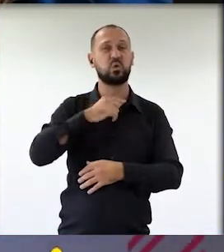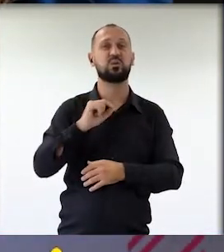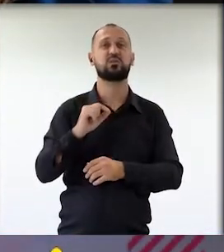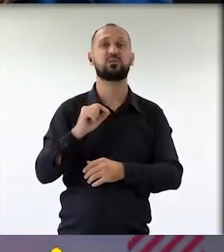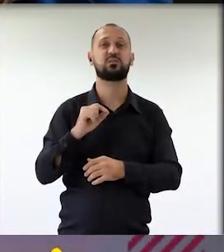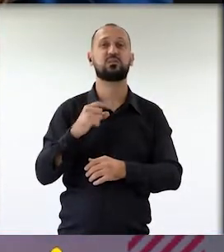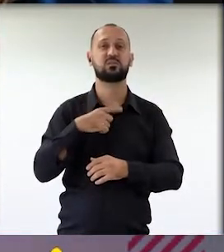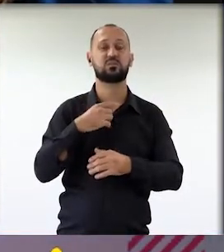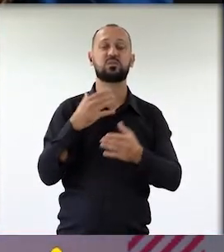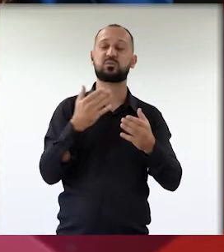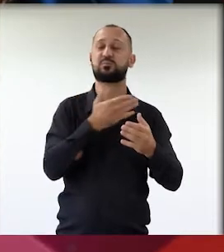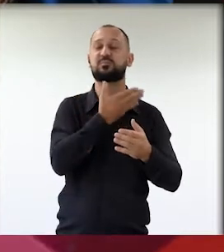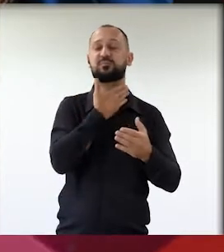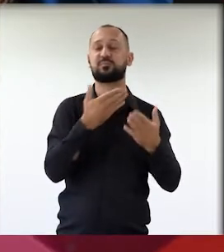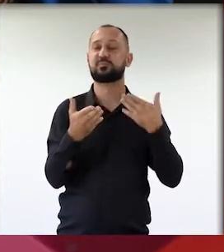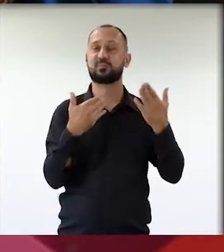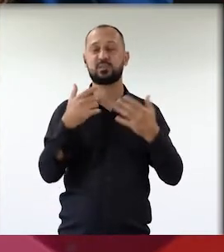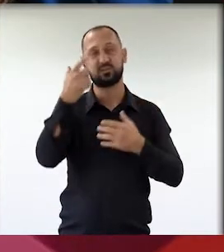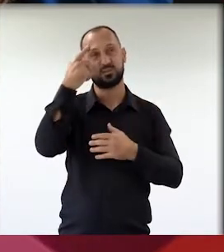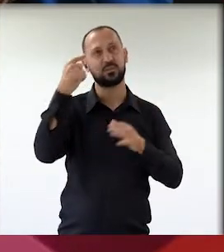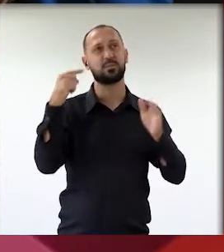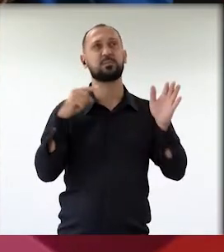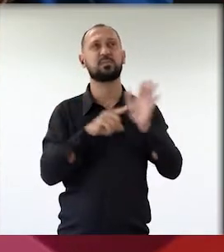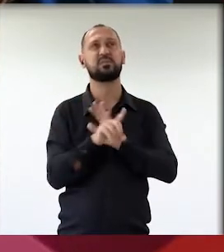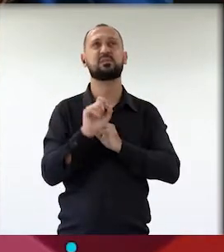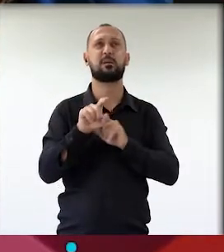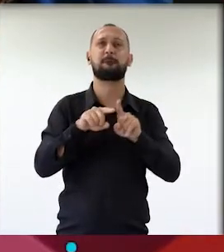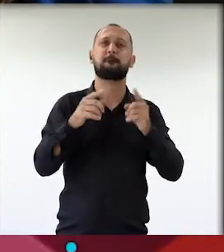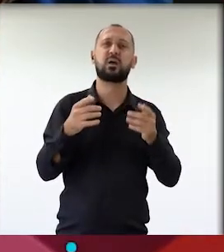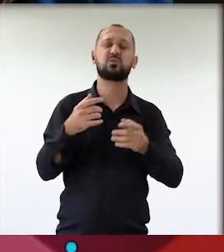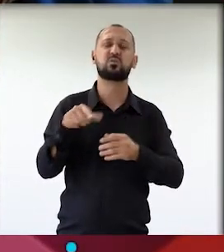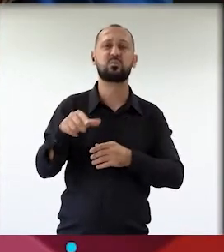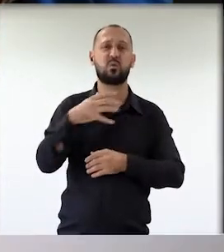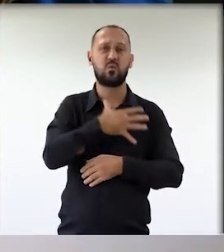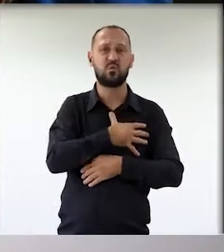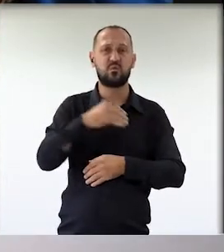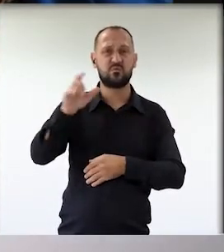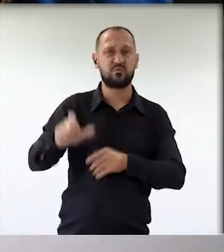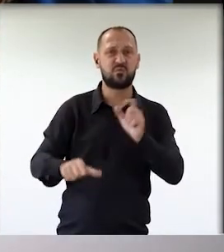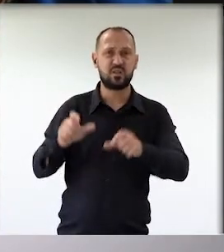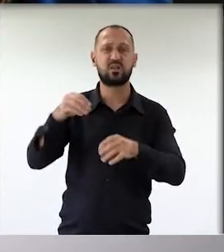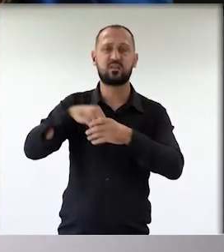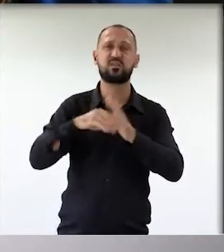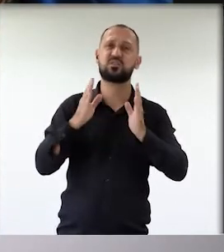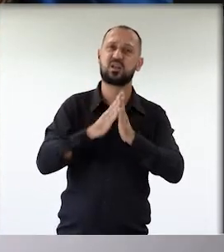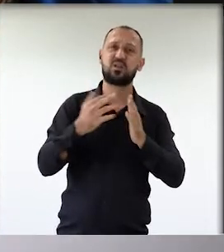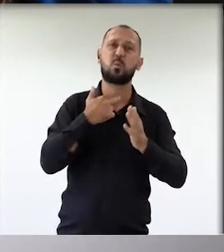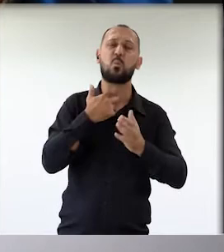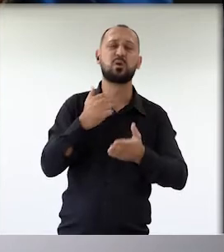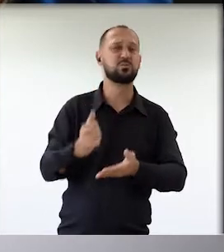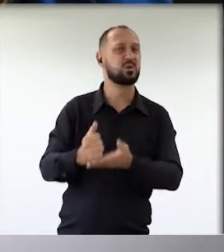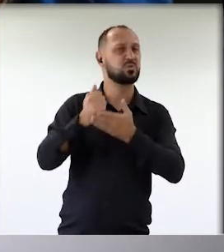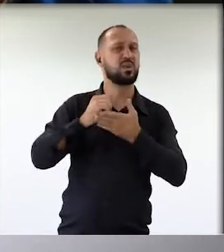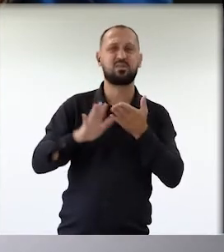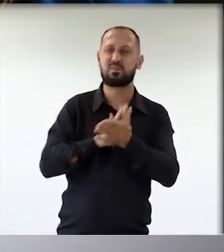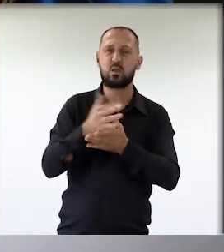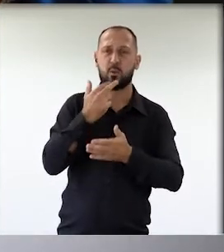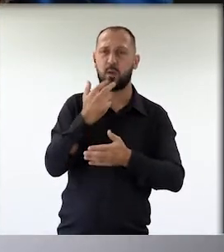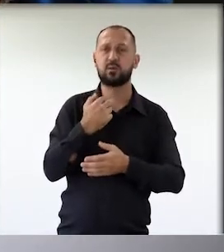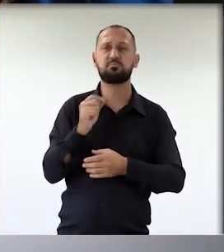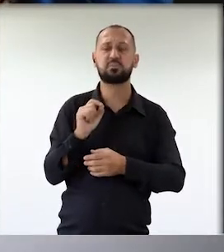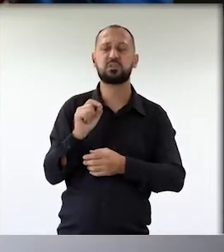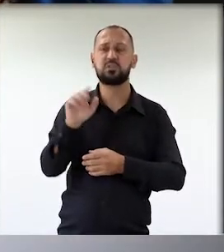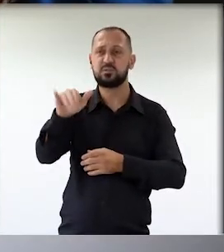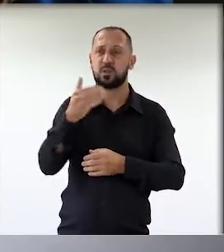Assembleia, assistindo aqui o nosso bate-papo e se perguntando, mas será que o meu filho não pode me ajudar em nada dentro de casa? Será que eu não